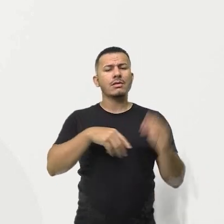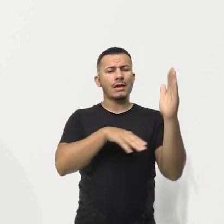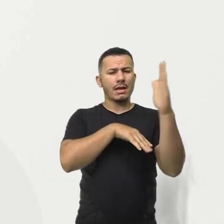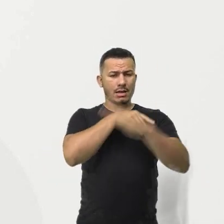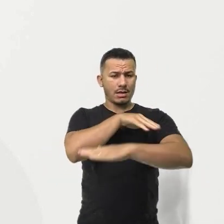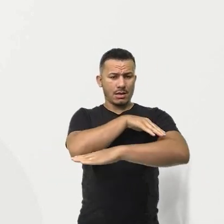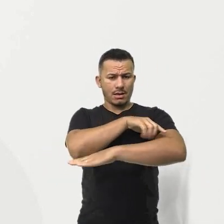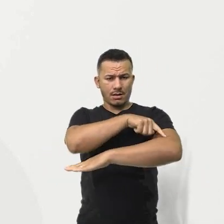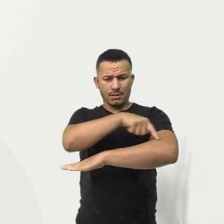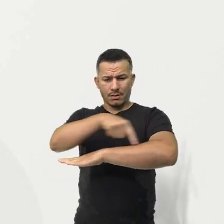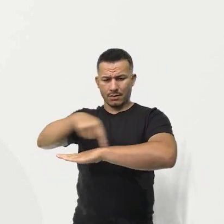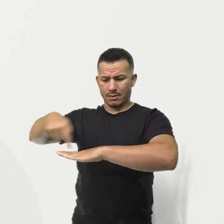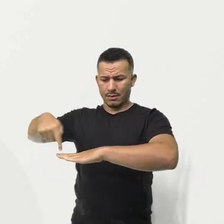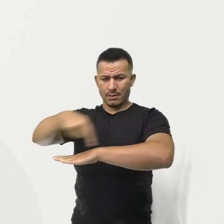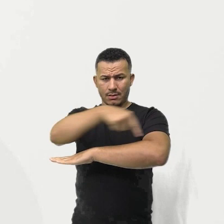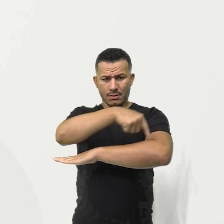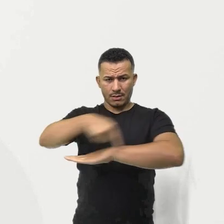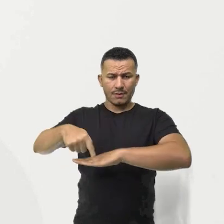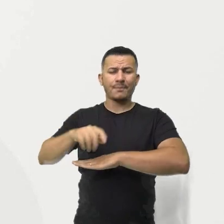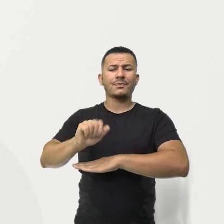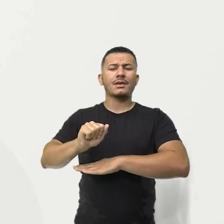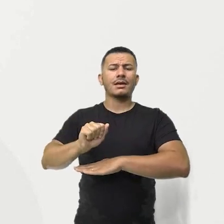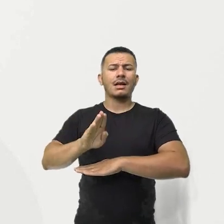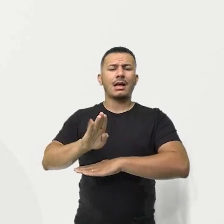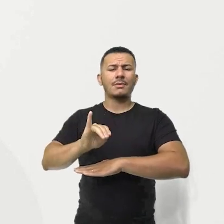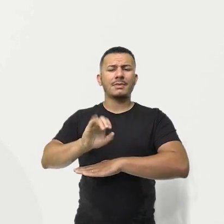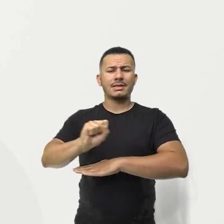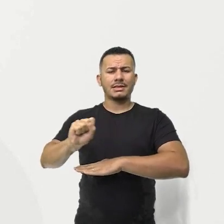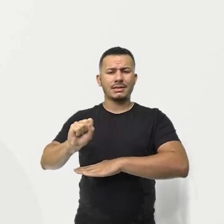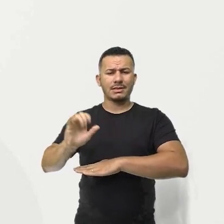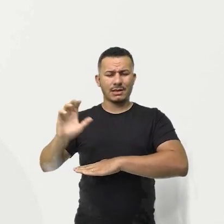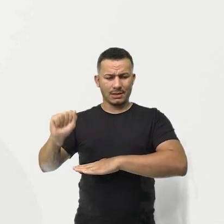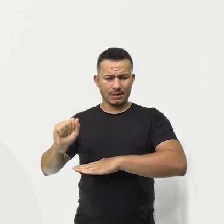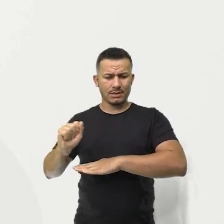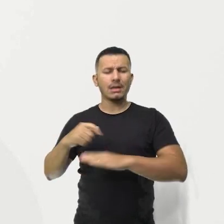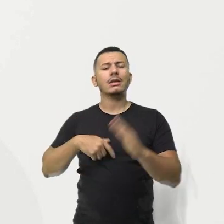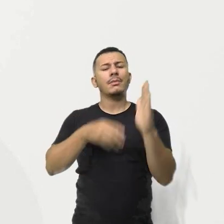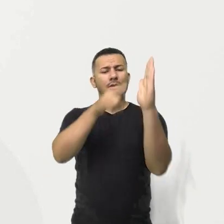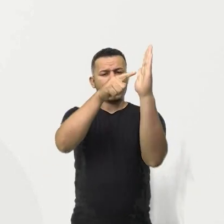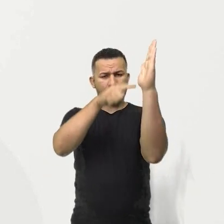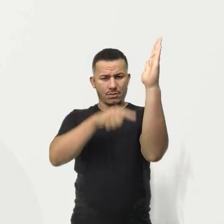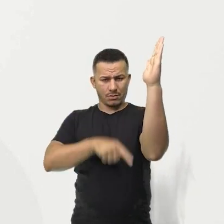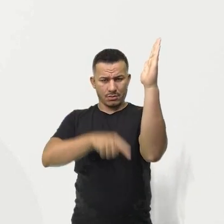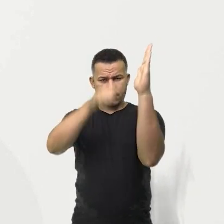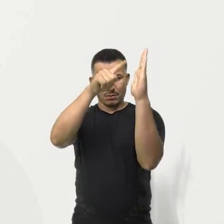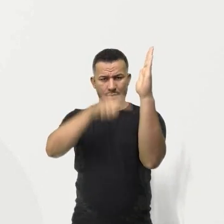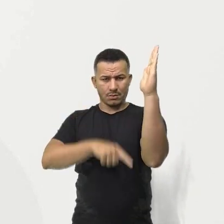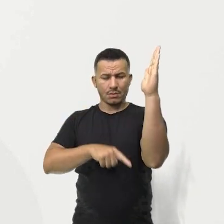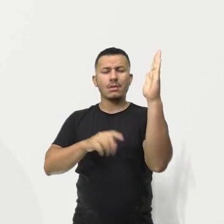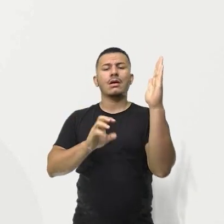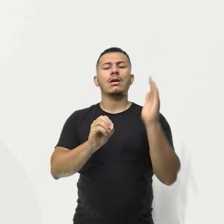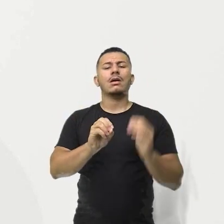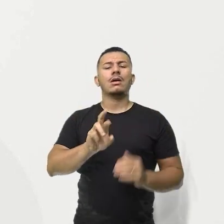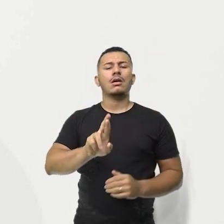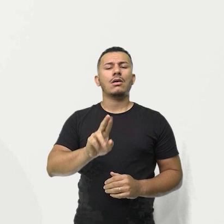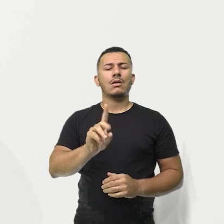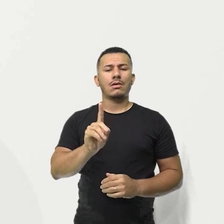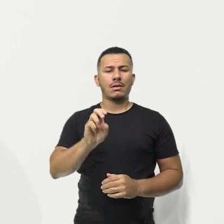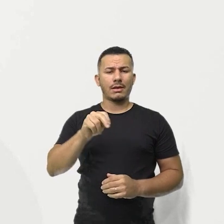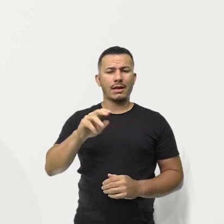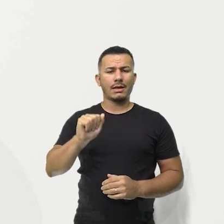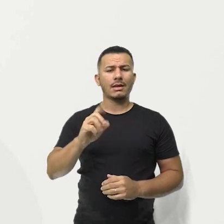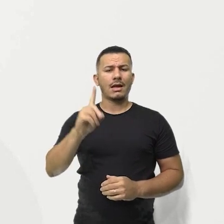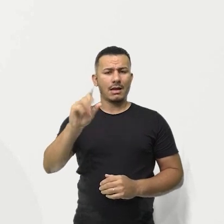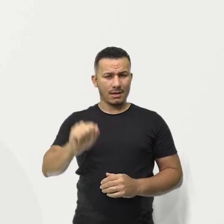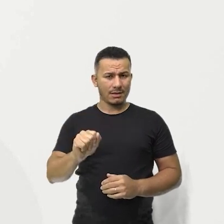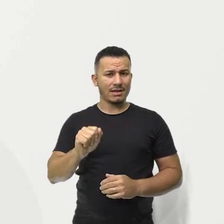de abscissa, tá legal? E o vertical, ele tem nome, também ele é chamado de ordenada, beleza? Vai relembrando aí, que é